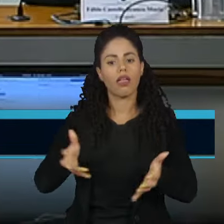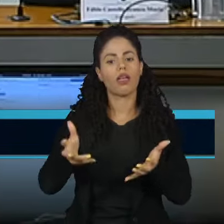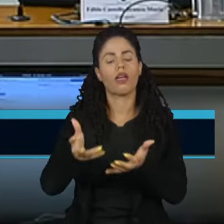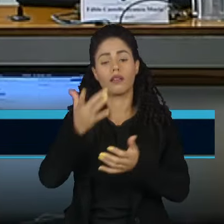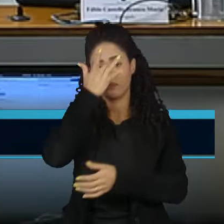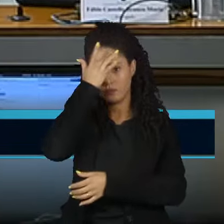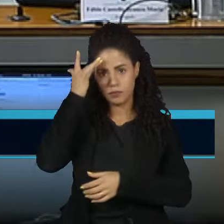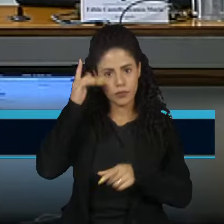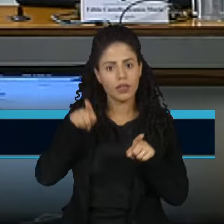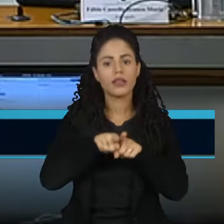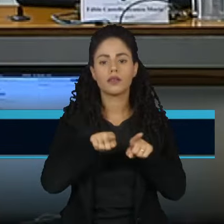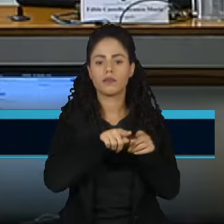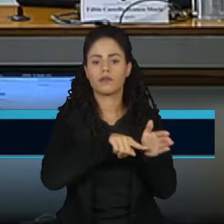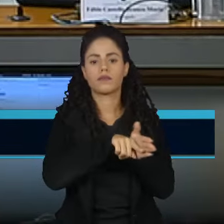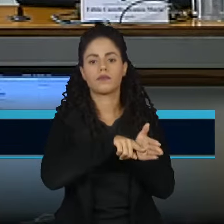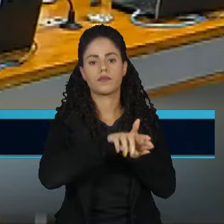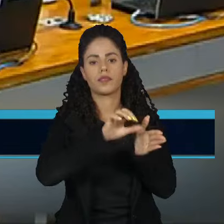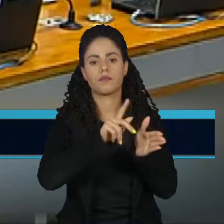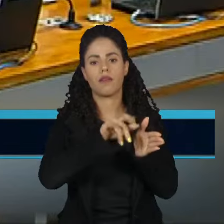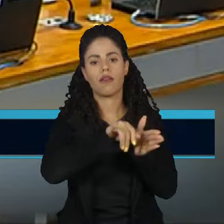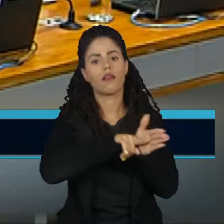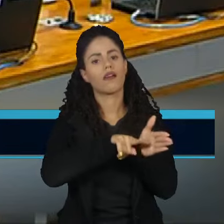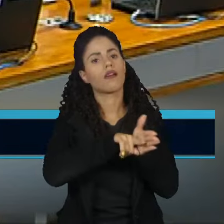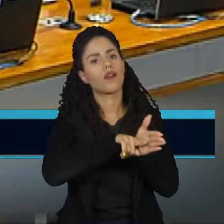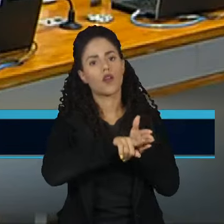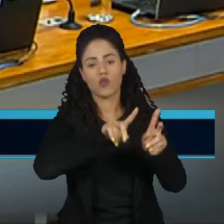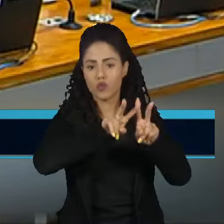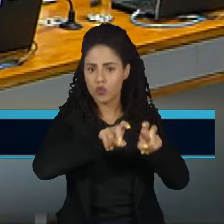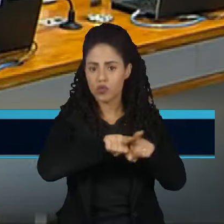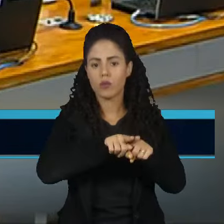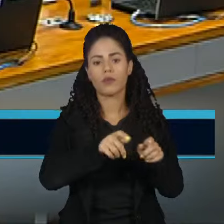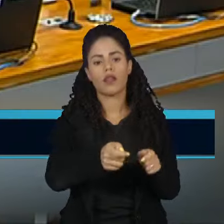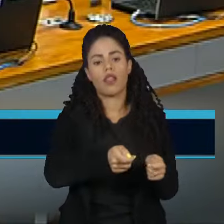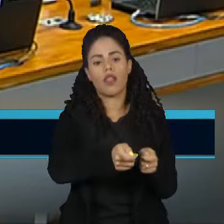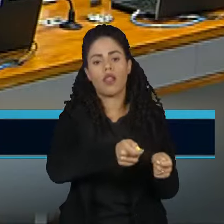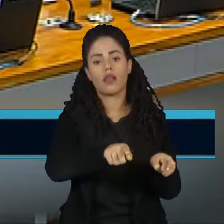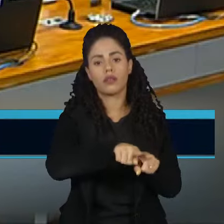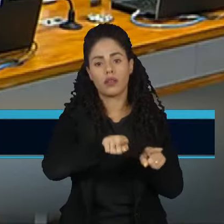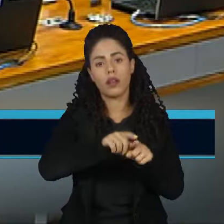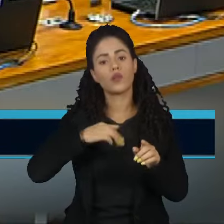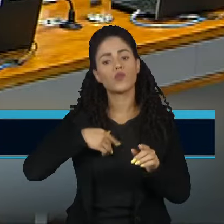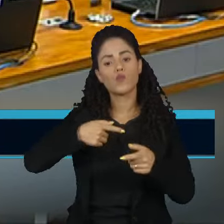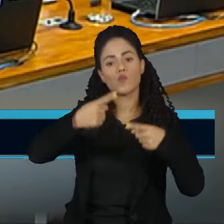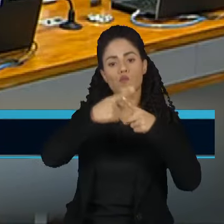estão na mira da CPI da manipulação de jogos e apostas esportivas do senado